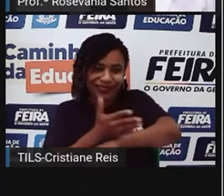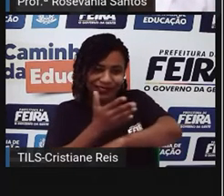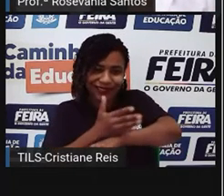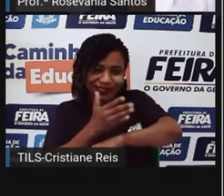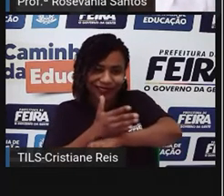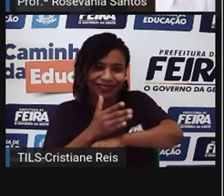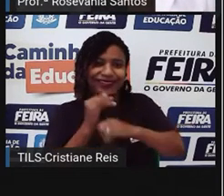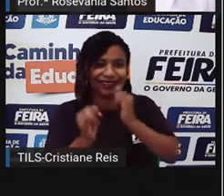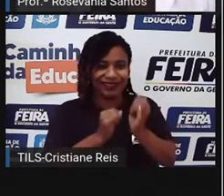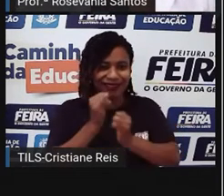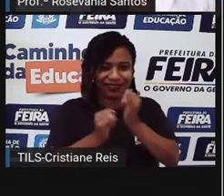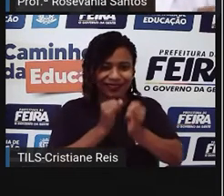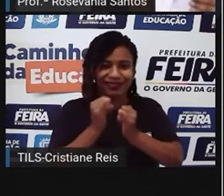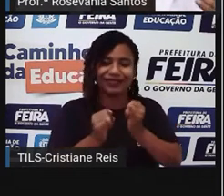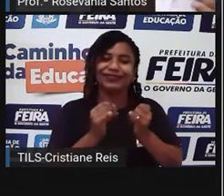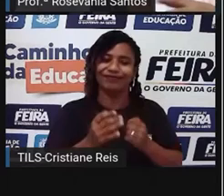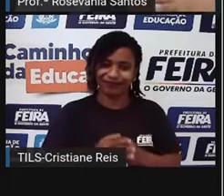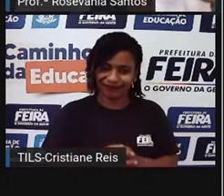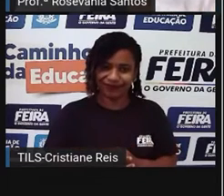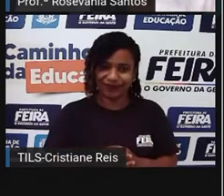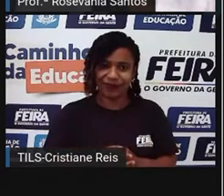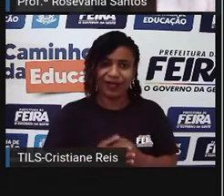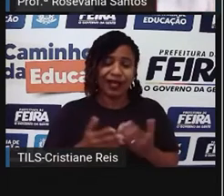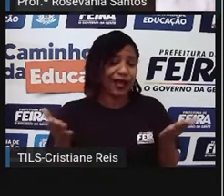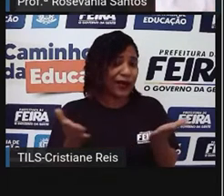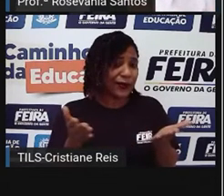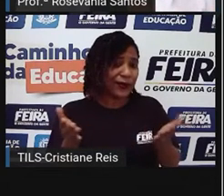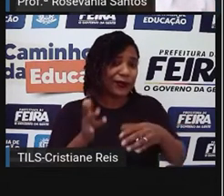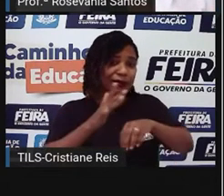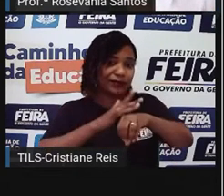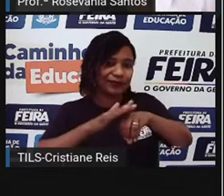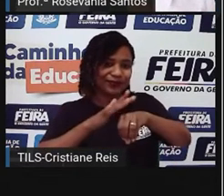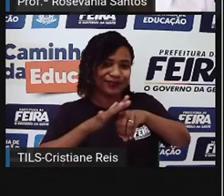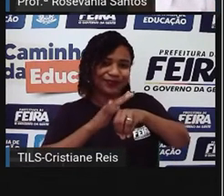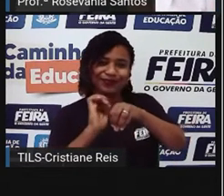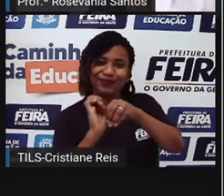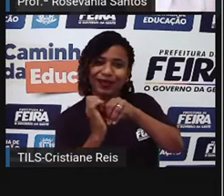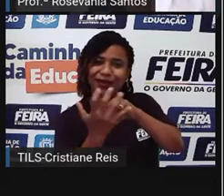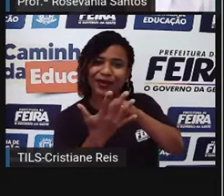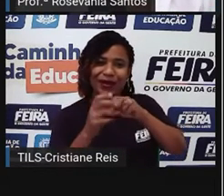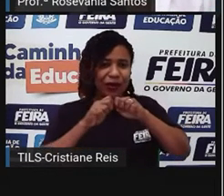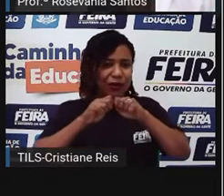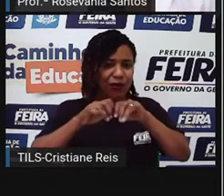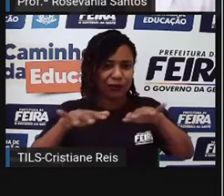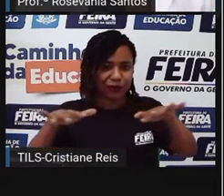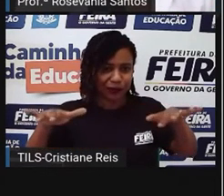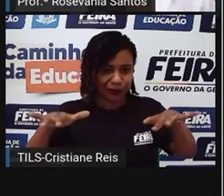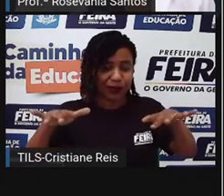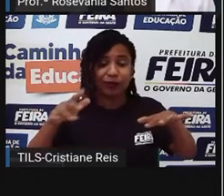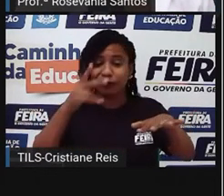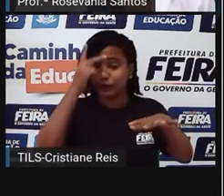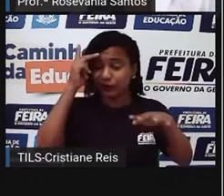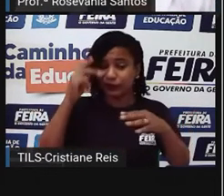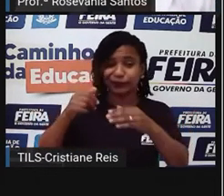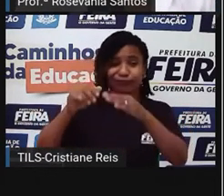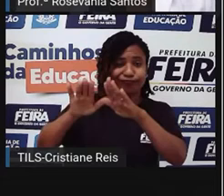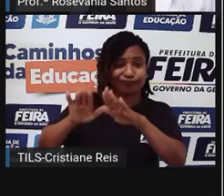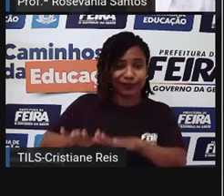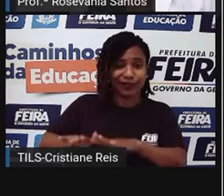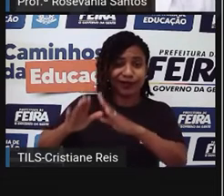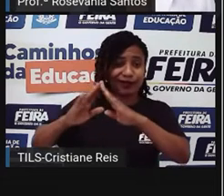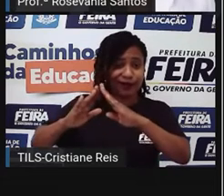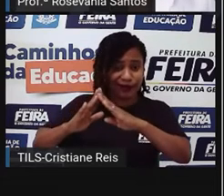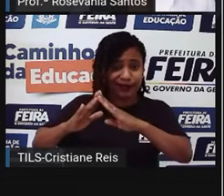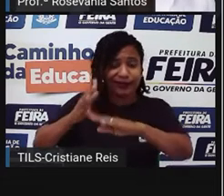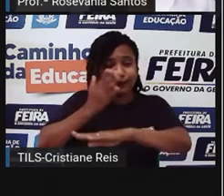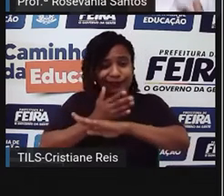também todo mundo teve que se reinventar, né, e aprender a usar todos esses recursos do mundo